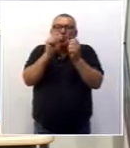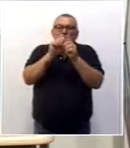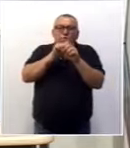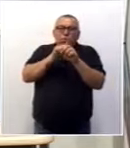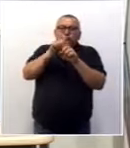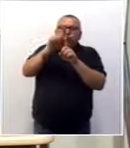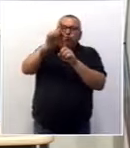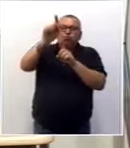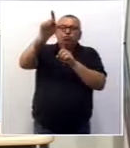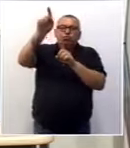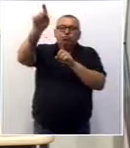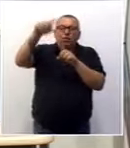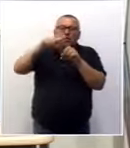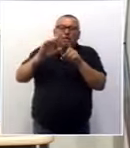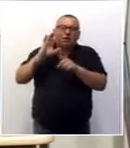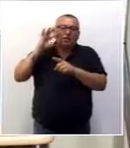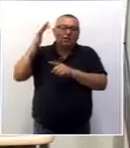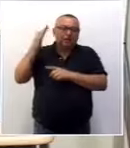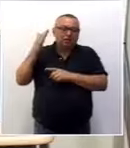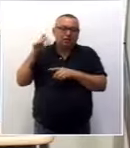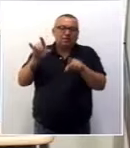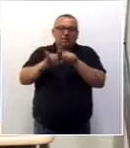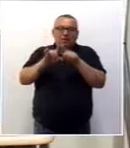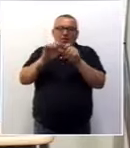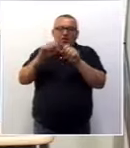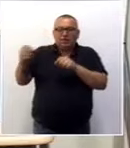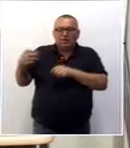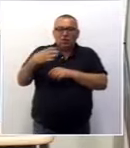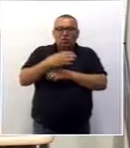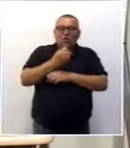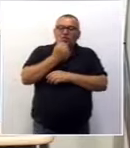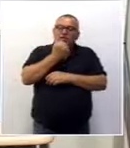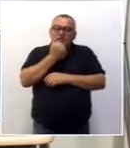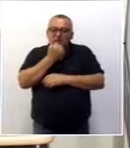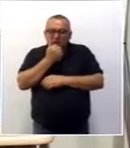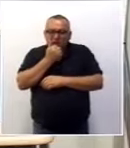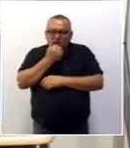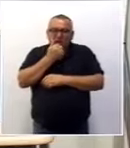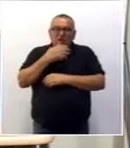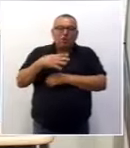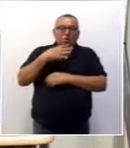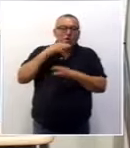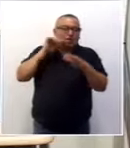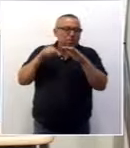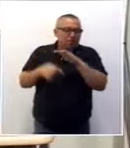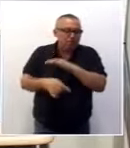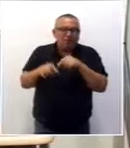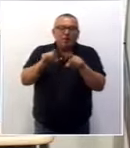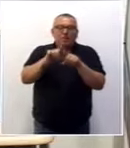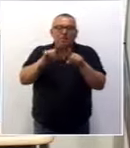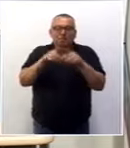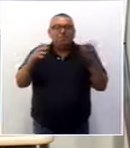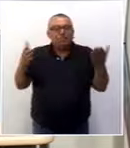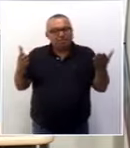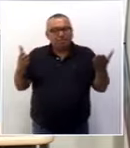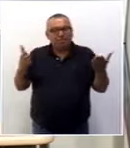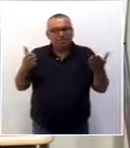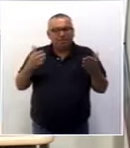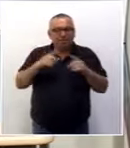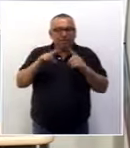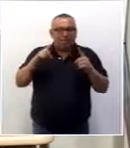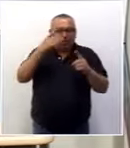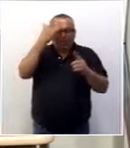lançar. Infelizmente isso aconteceu, então até a gente formar novos profissionais gabaritados lá, né? Gabaritados que eu falo é